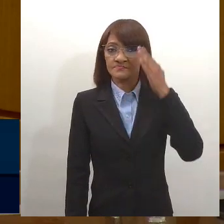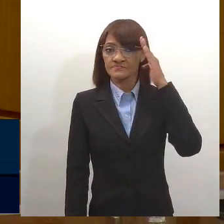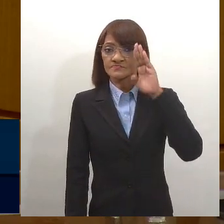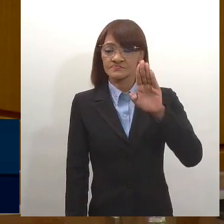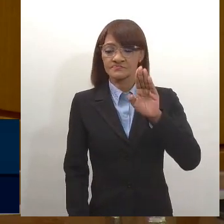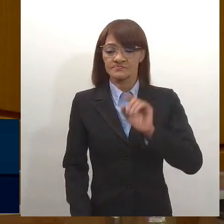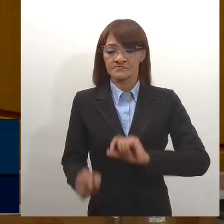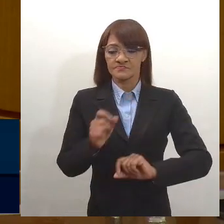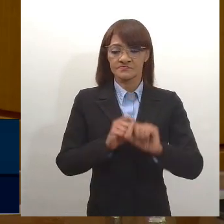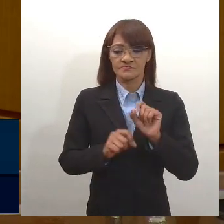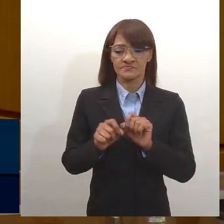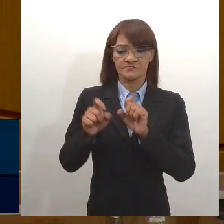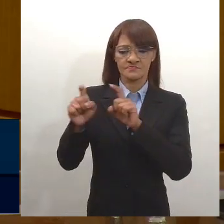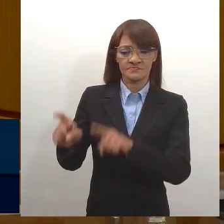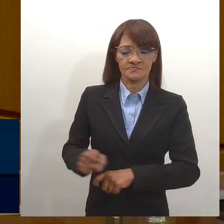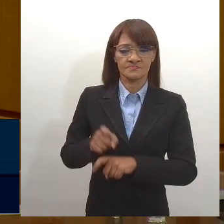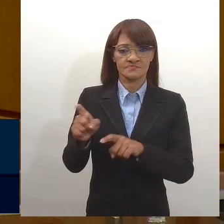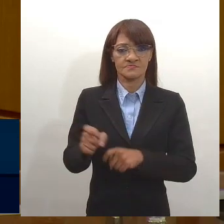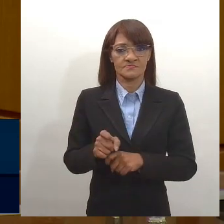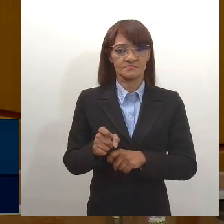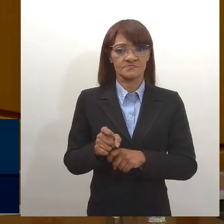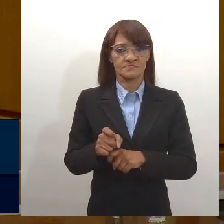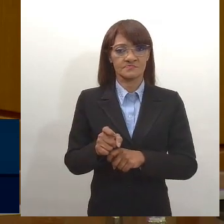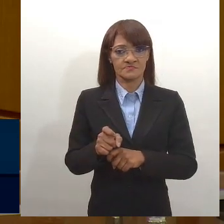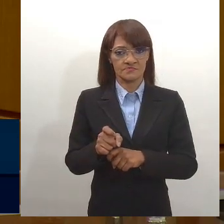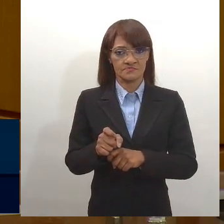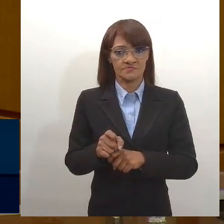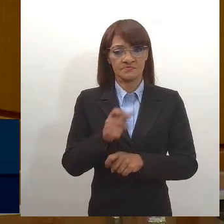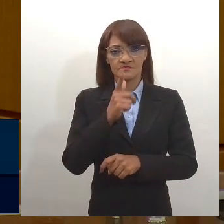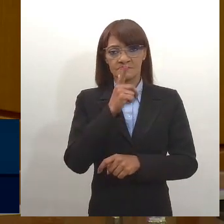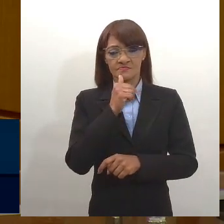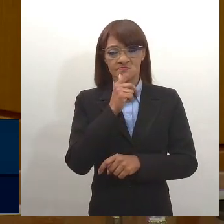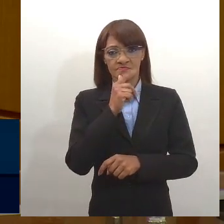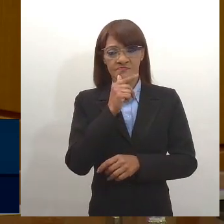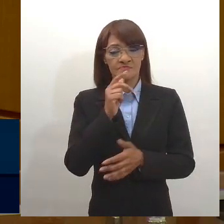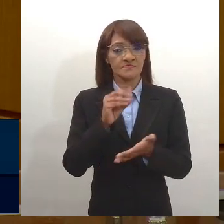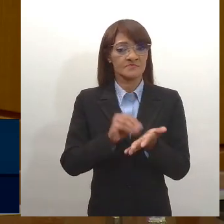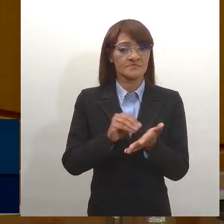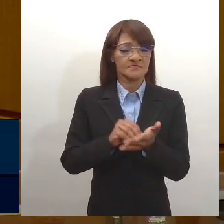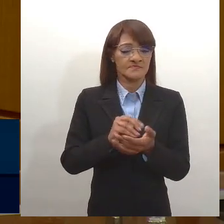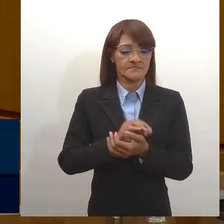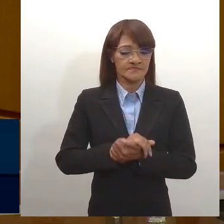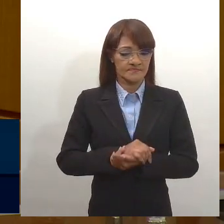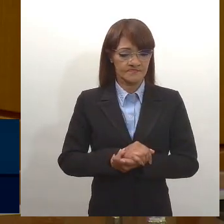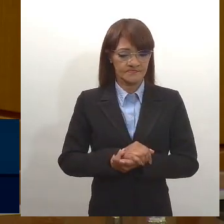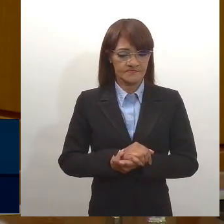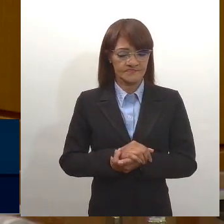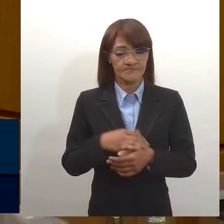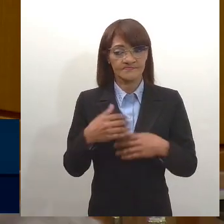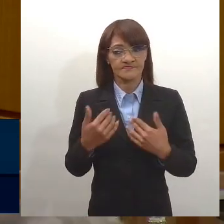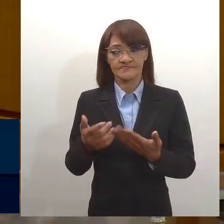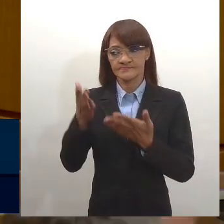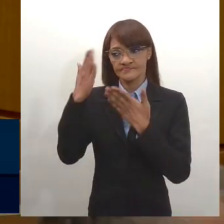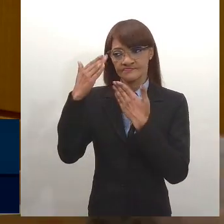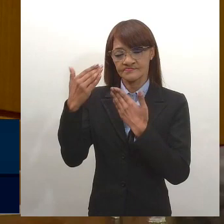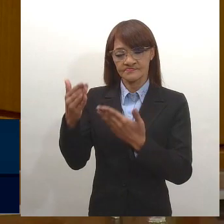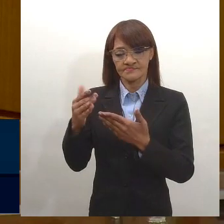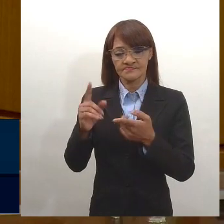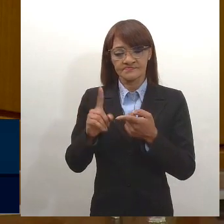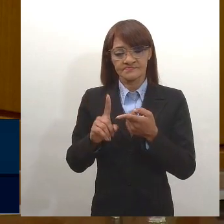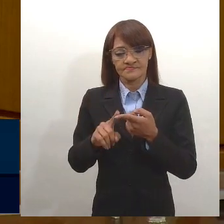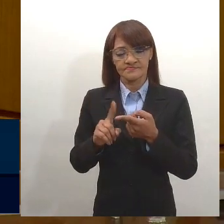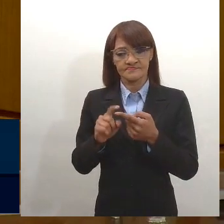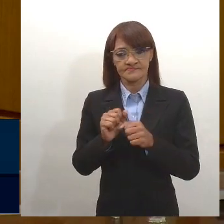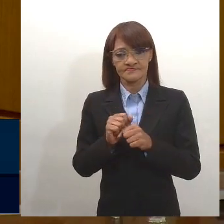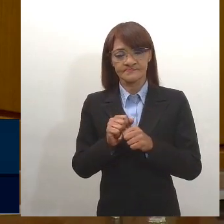d'água. Portanto, eu estive lá para agradecer e, ao mesmo tempo, lembrar do que nós temos que